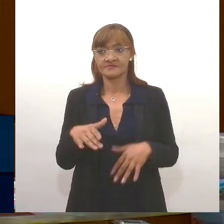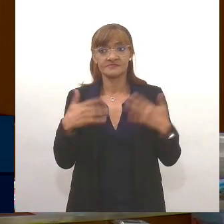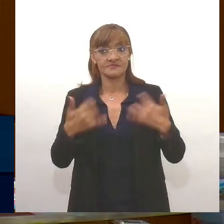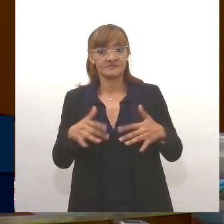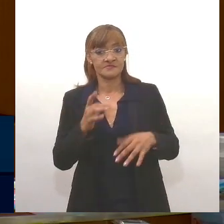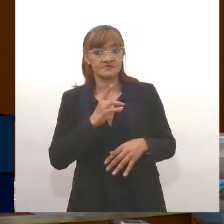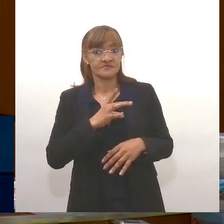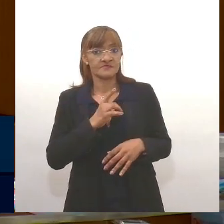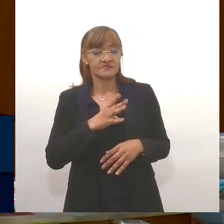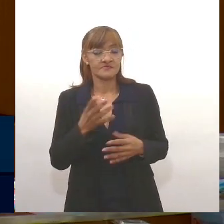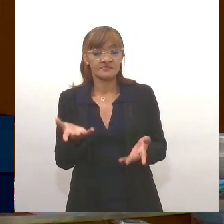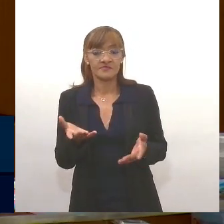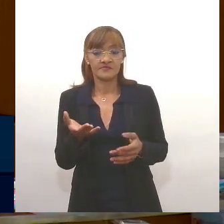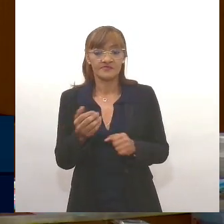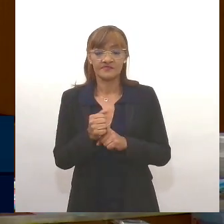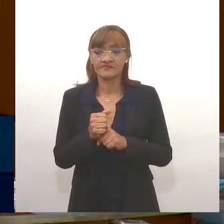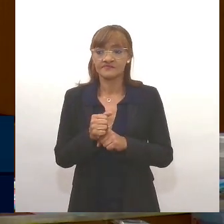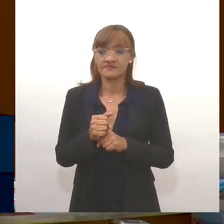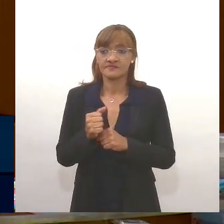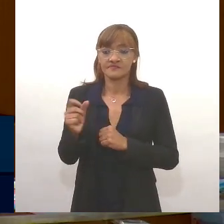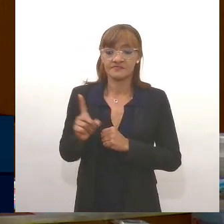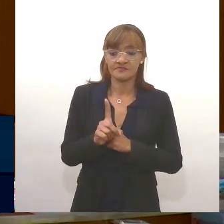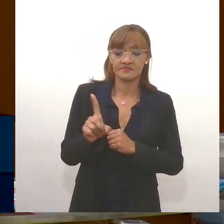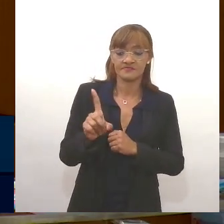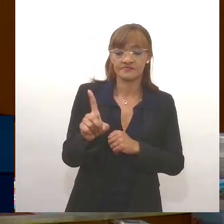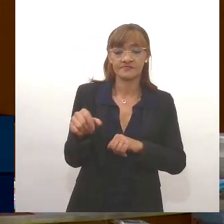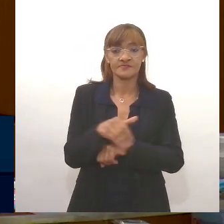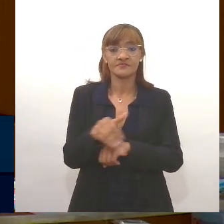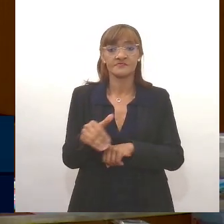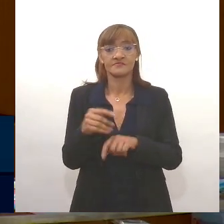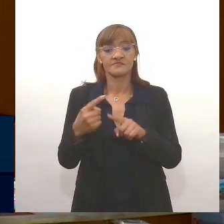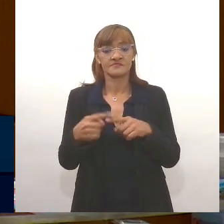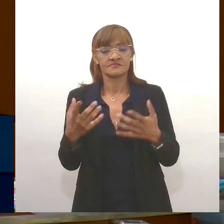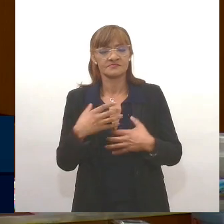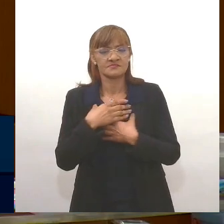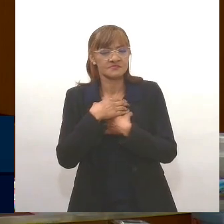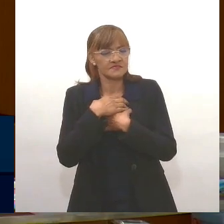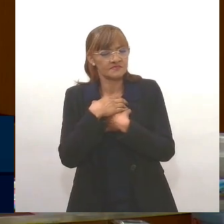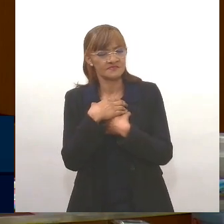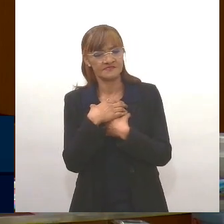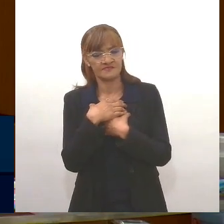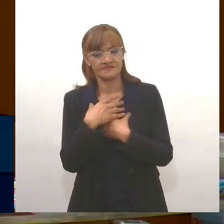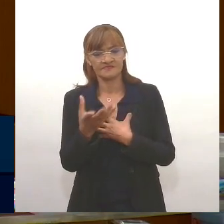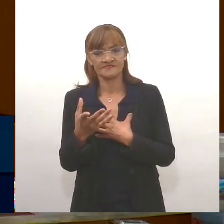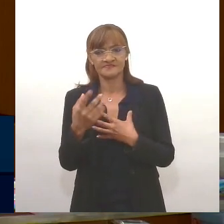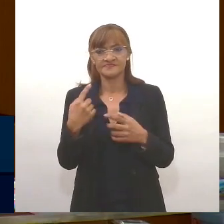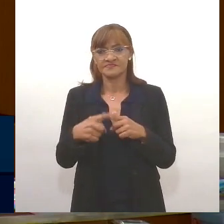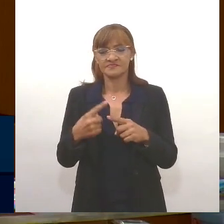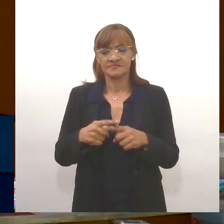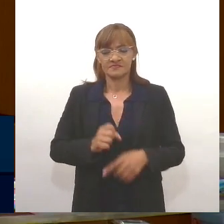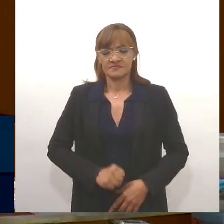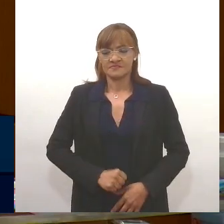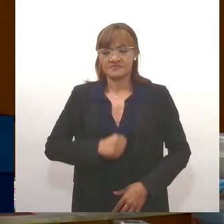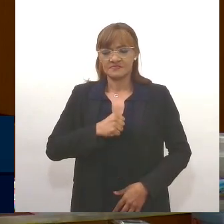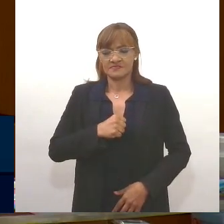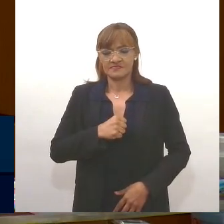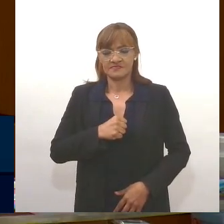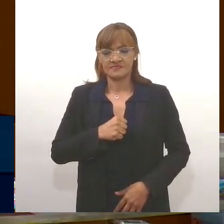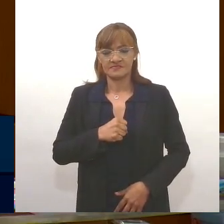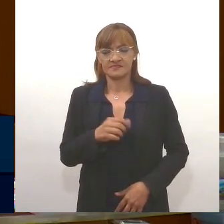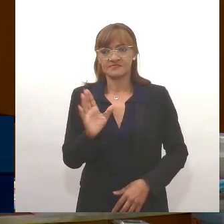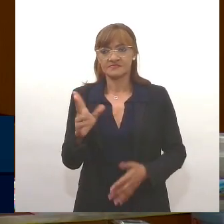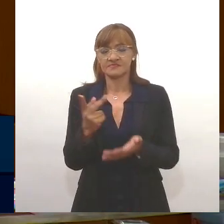isso acaba né gerando uma comoção discurso de ódio né que aconteceu também com o Jaqueline o que